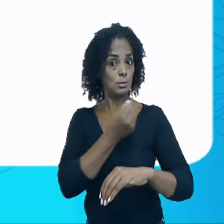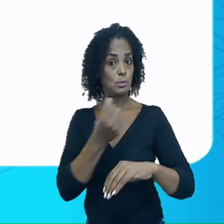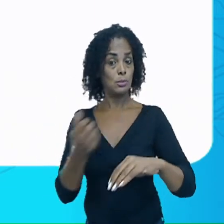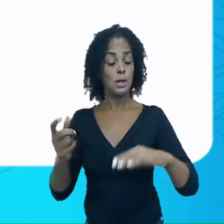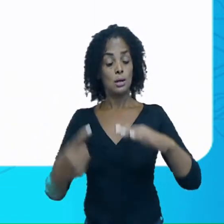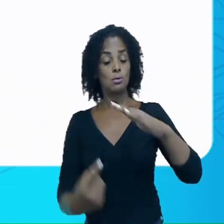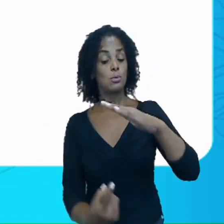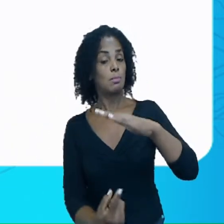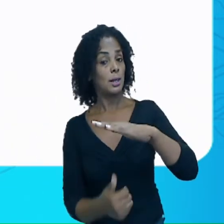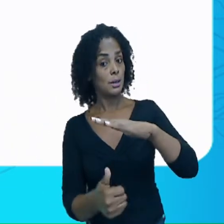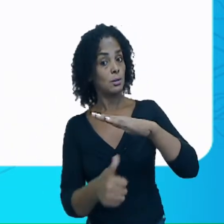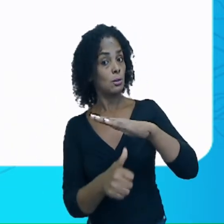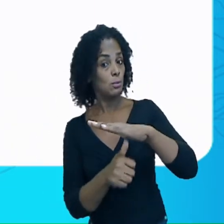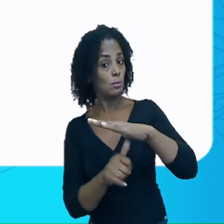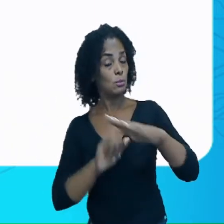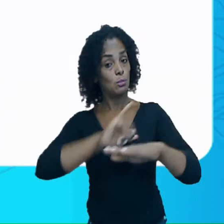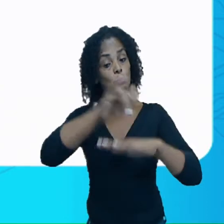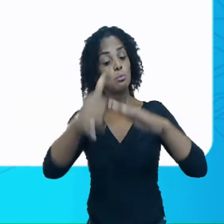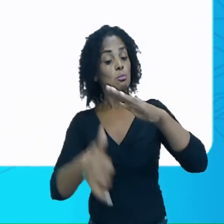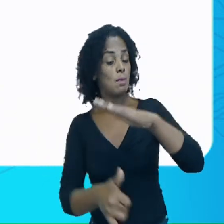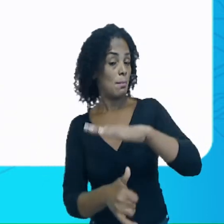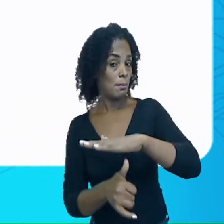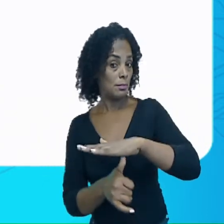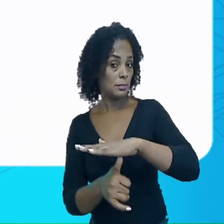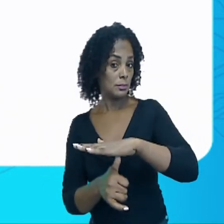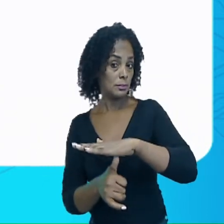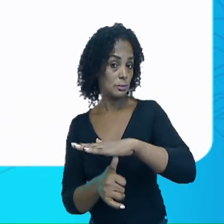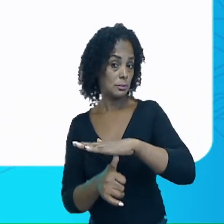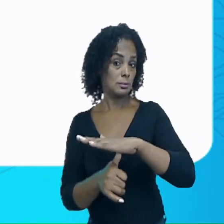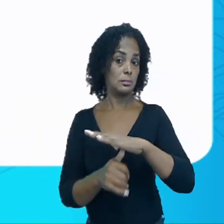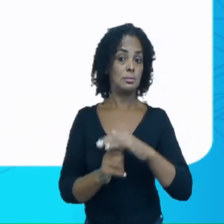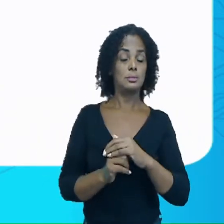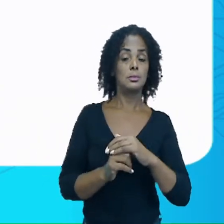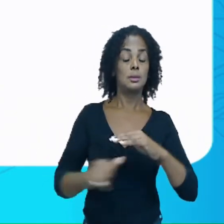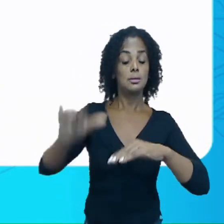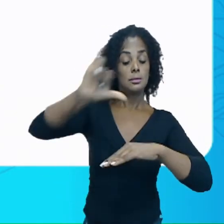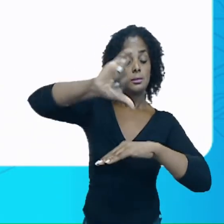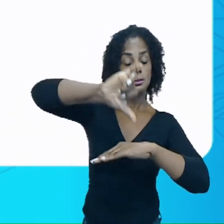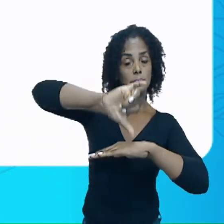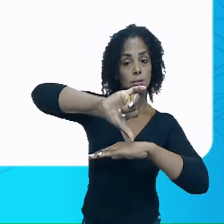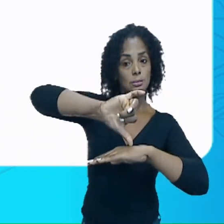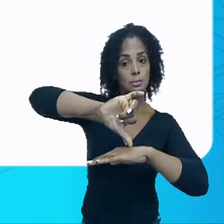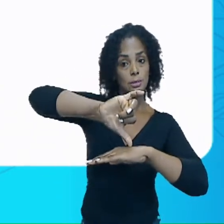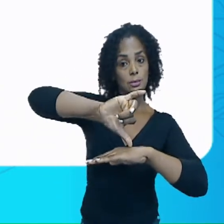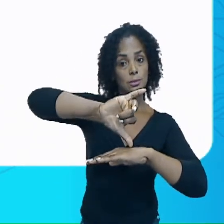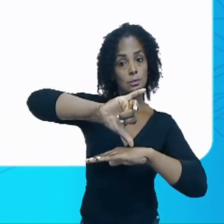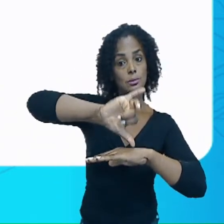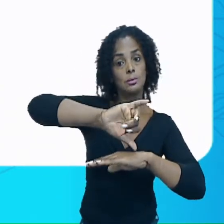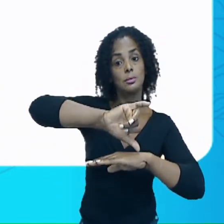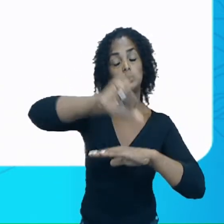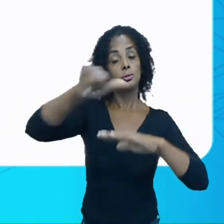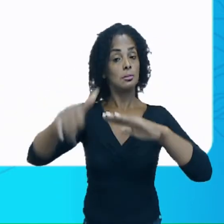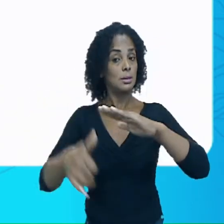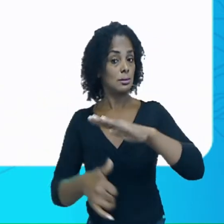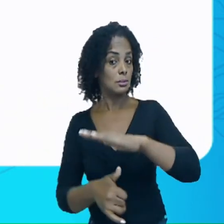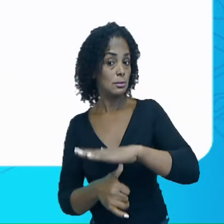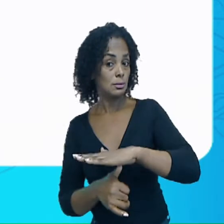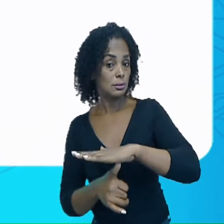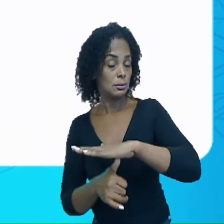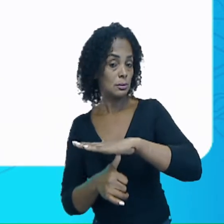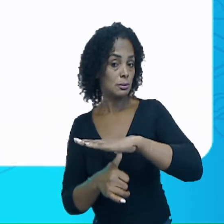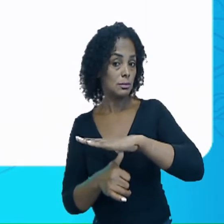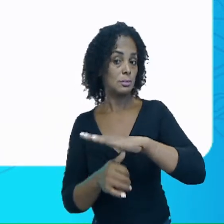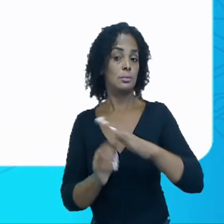representa o denominador. Ok? Então, nós temos aí na parte de cima o numerador e na parte de baixo